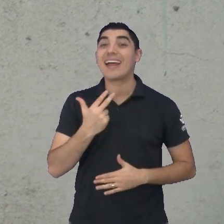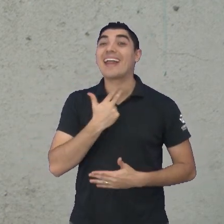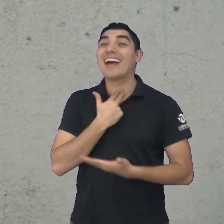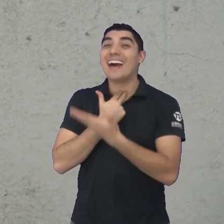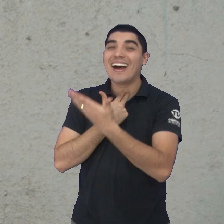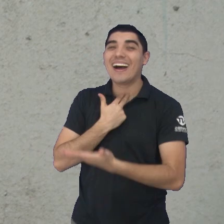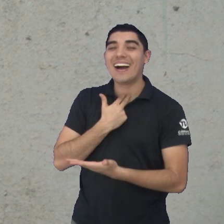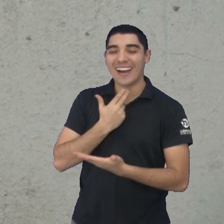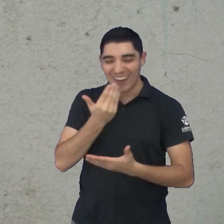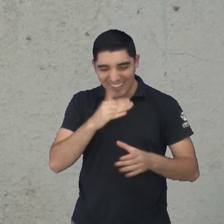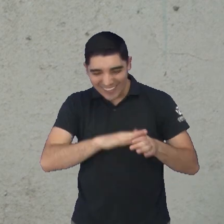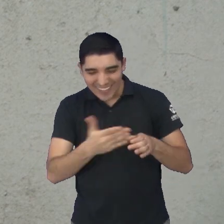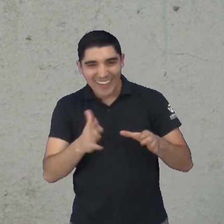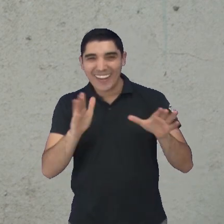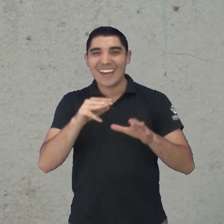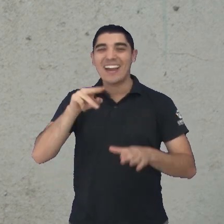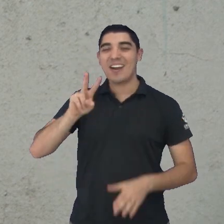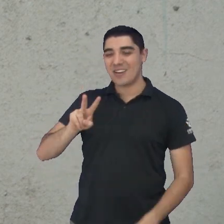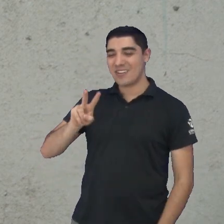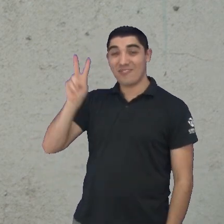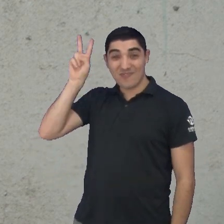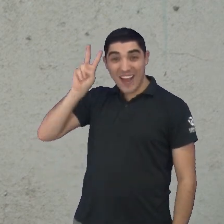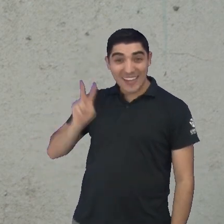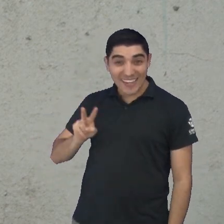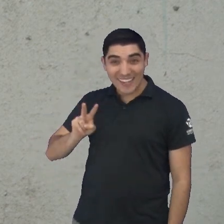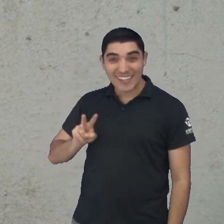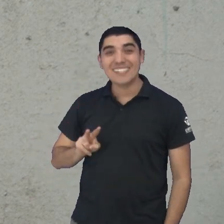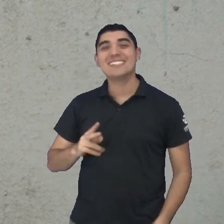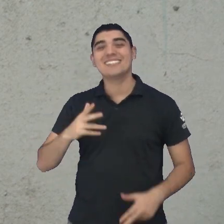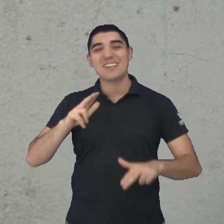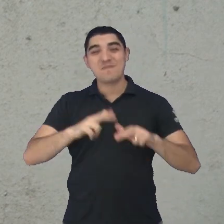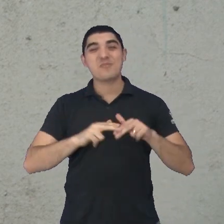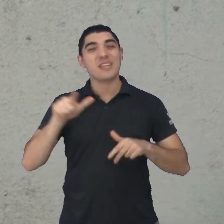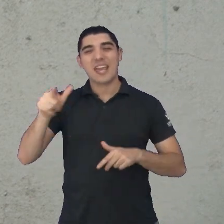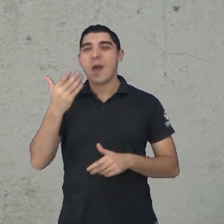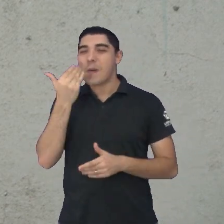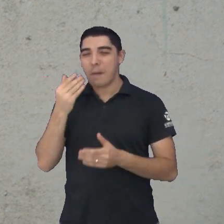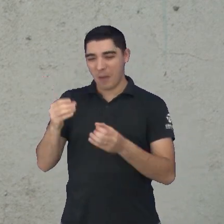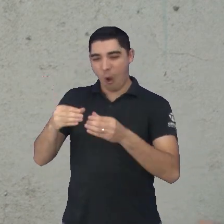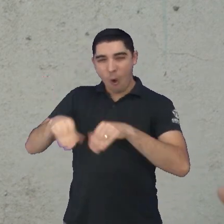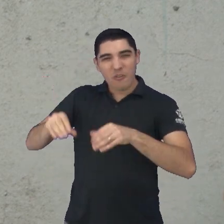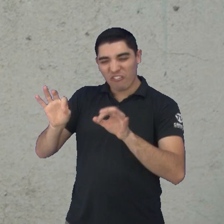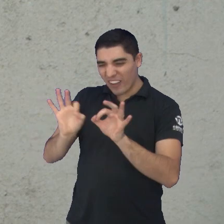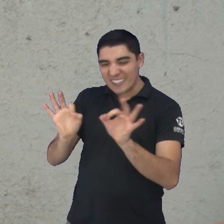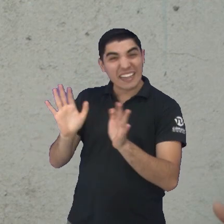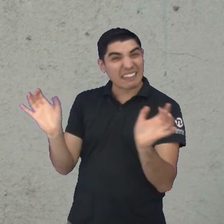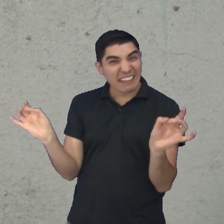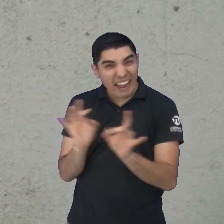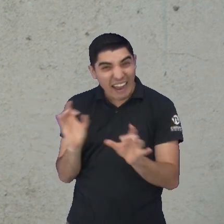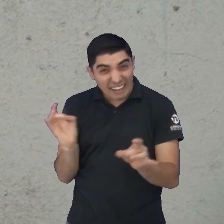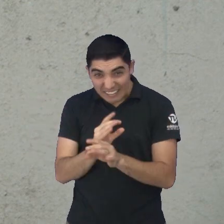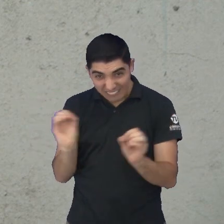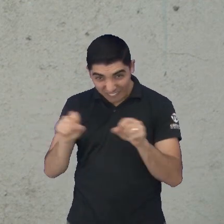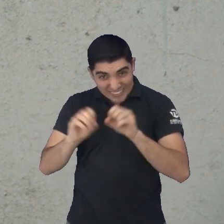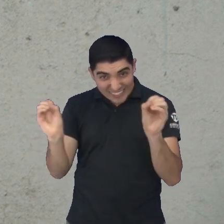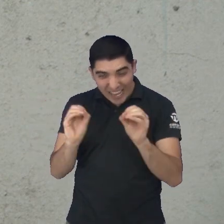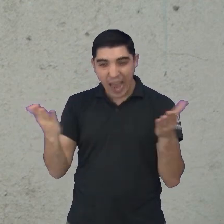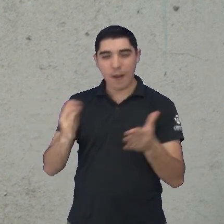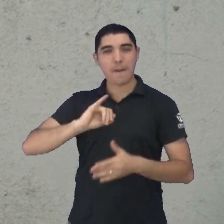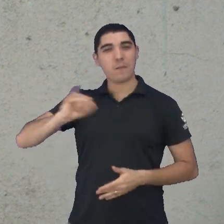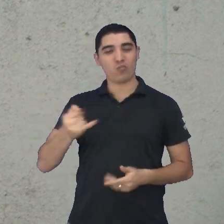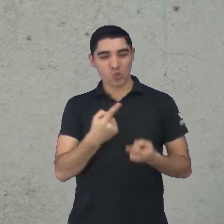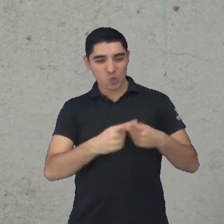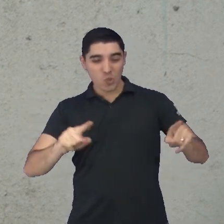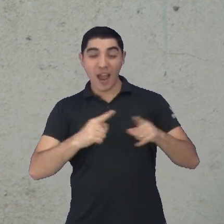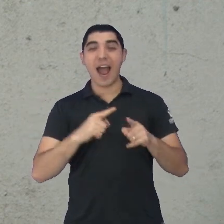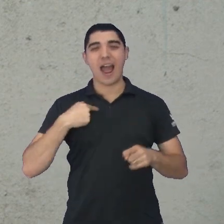Vanessa. Pra quem não come marmita e não frita nem ovo, até que você saiu bem, hein, Vanessa. Agora a gente já tem uma pessoa, então, pra chamar você pros churrascos,